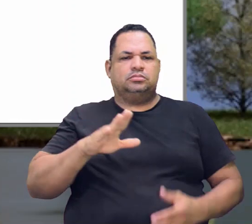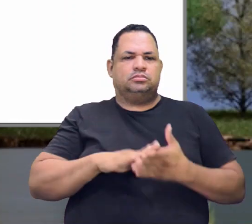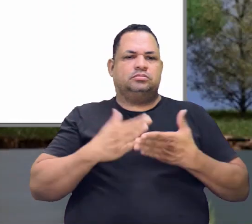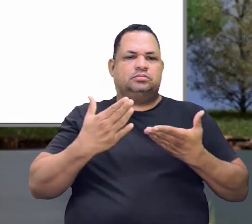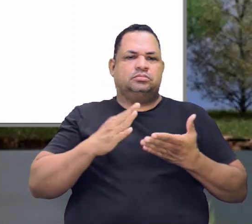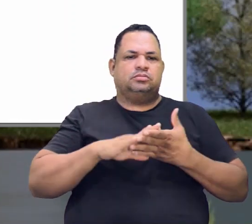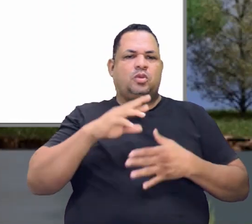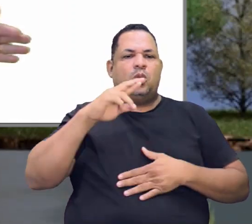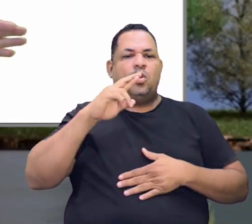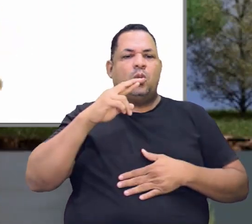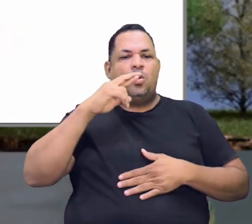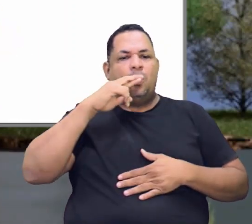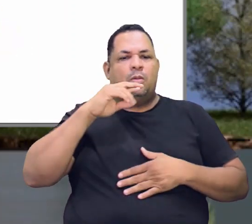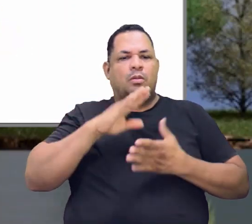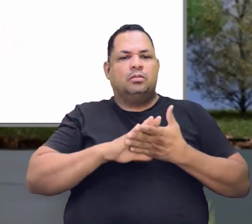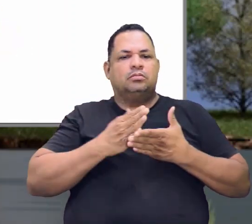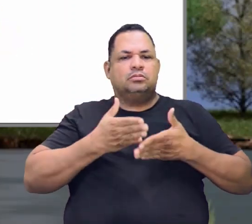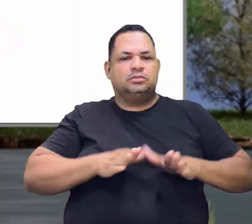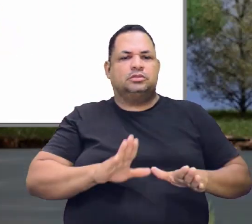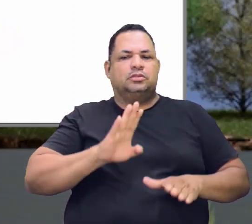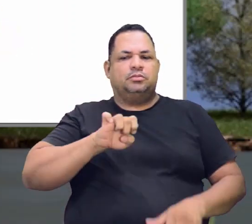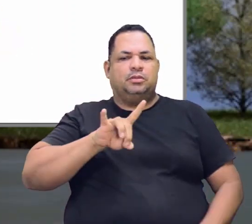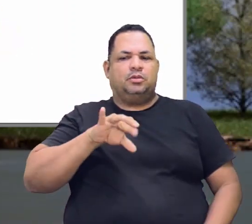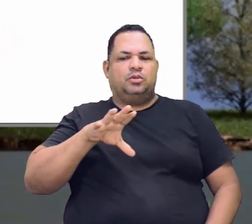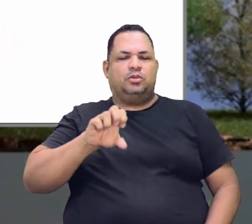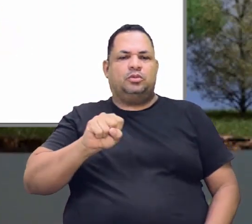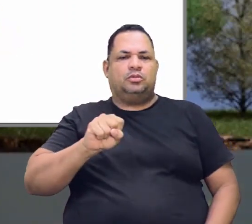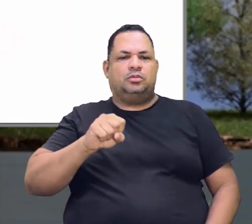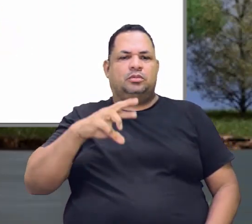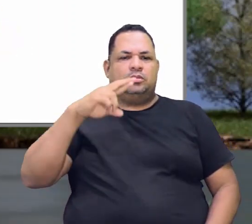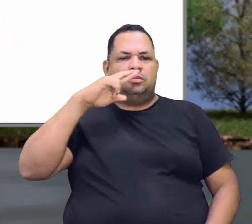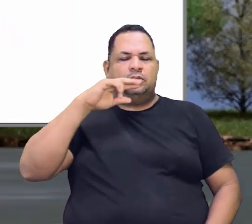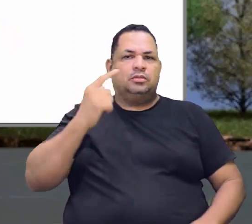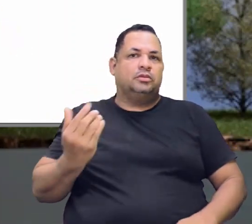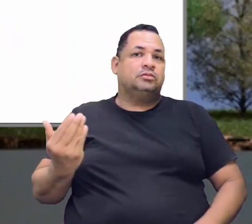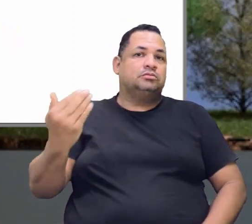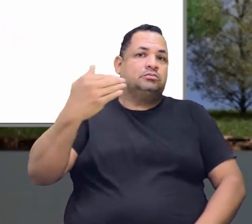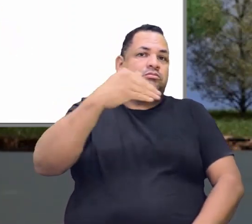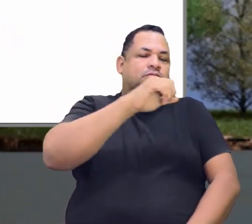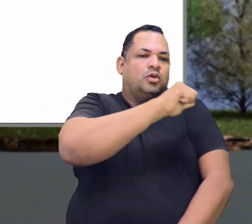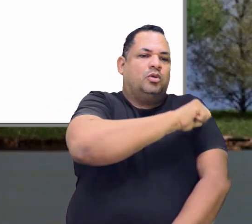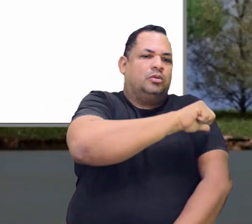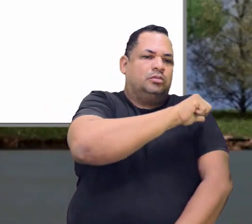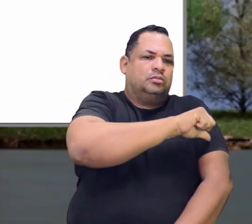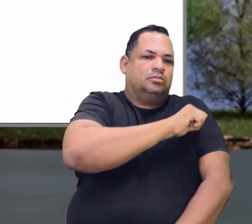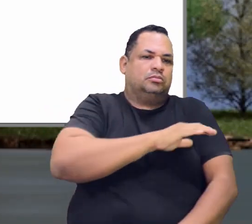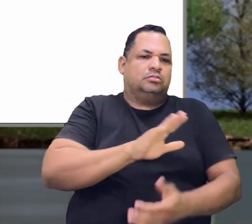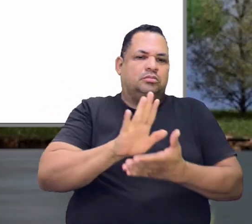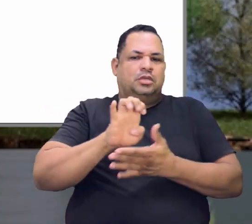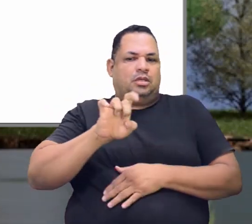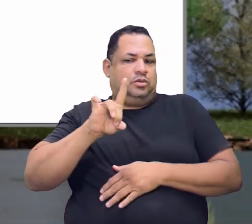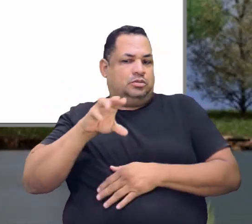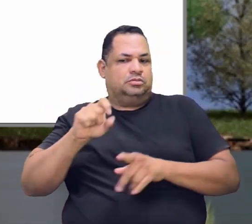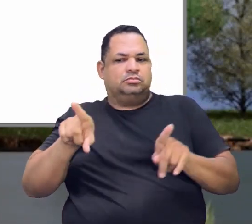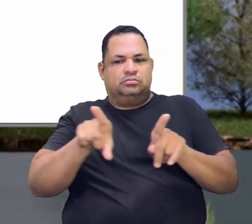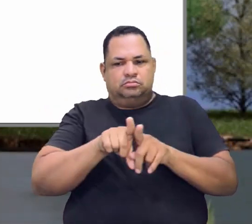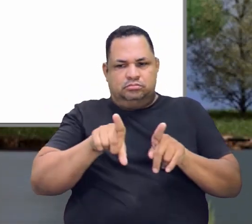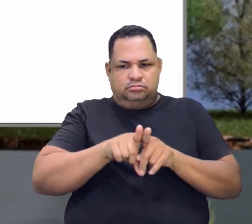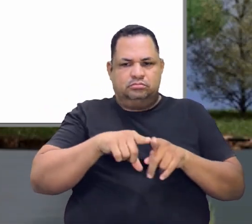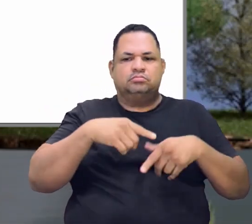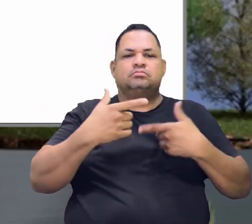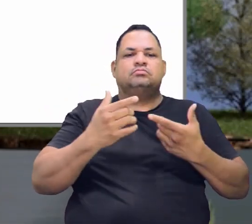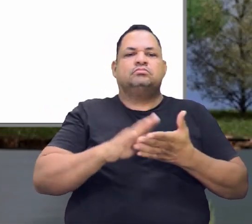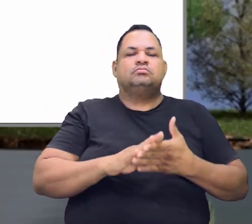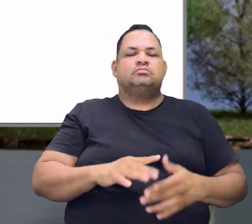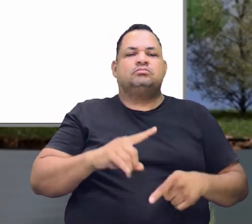Bragança, o Rondon nasceu em Mimoso. Rondon foi para o Rio de Janeiro, Aloysio também